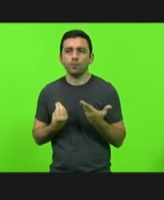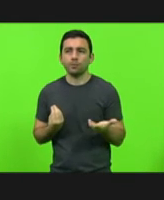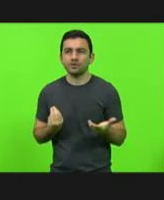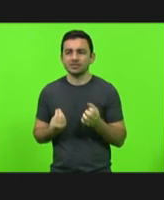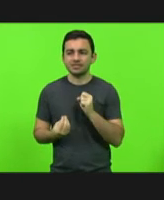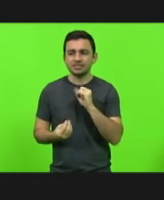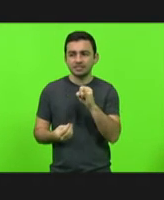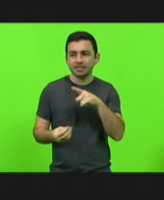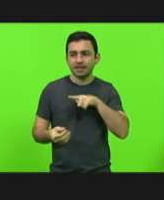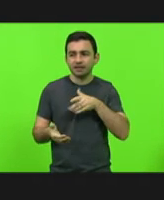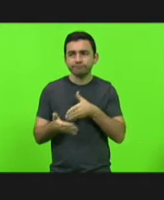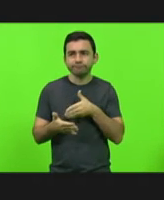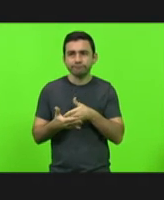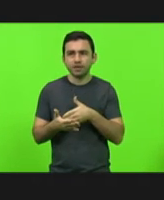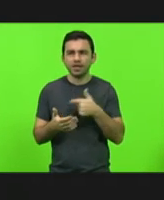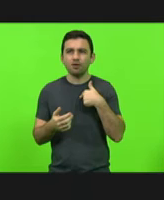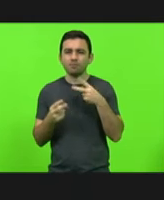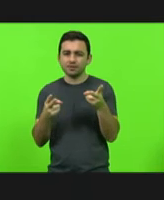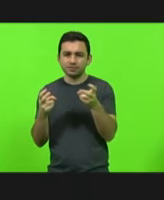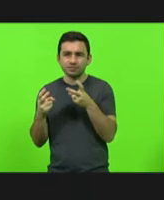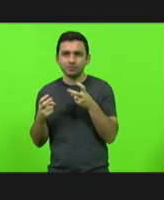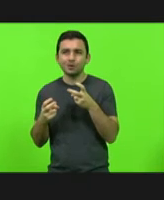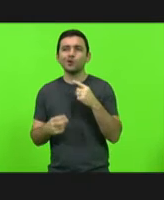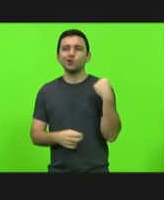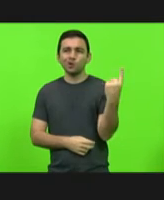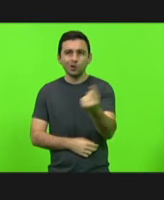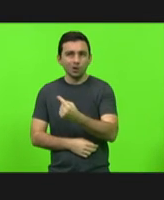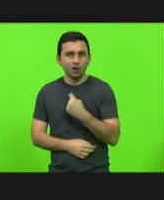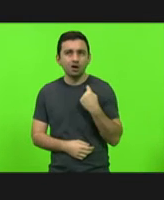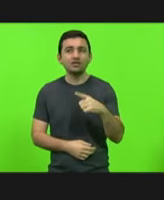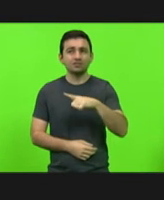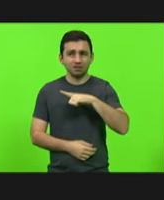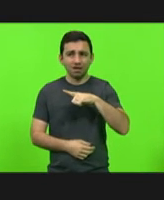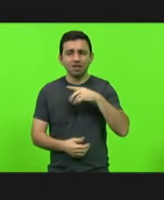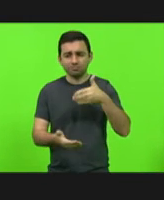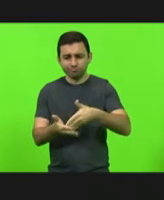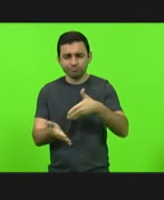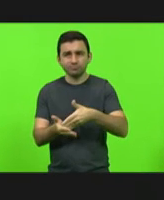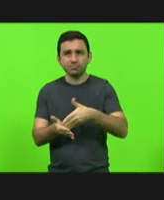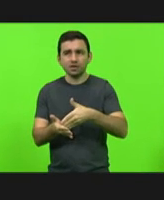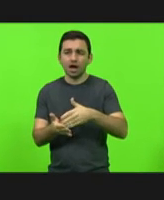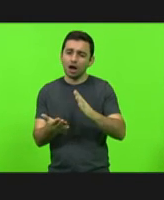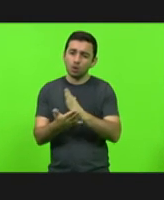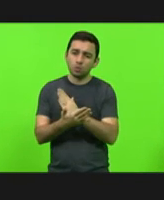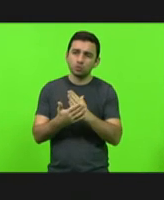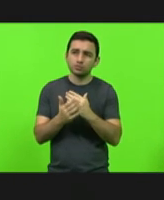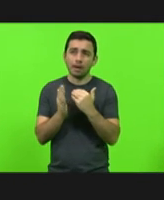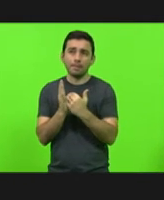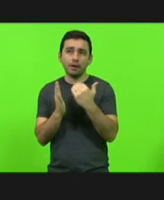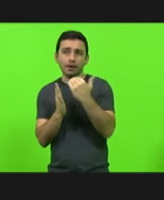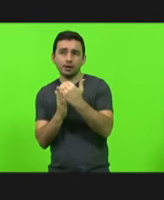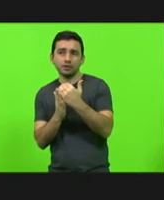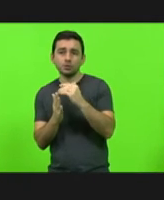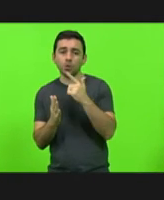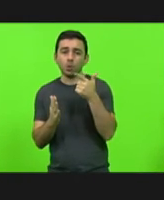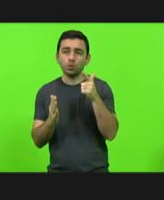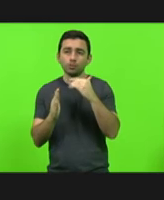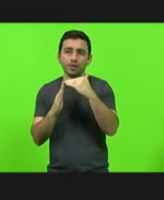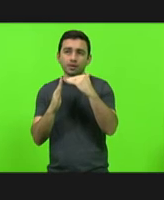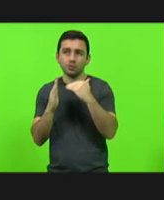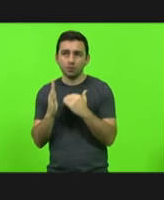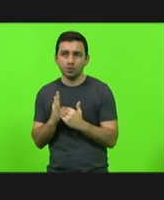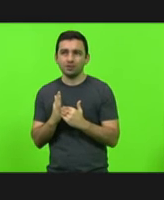são suas limitações porque eu percebo assim Todos nós temos limitações em maior ou menor grau é Todos nós